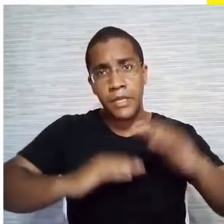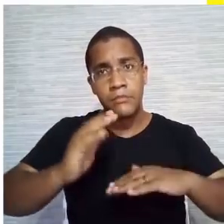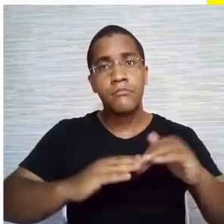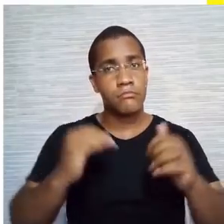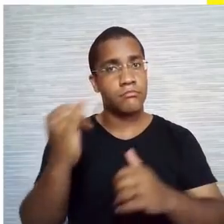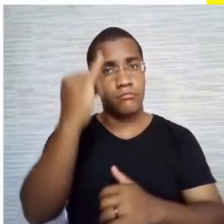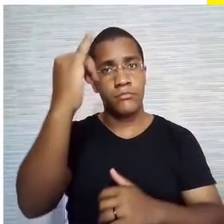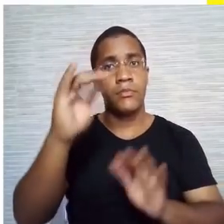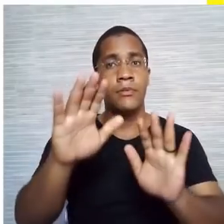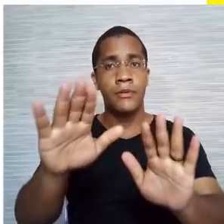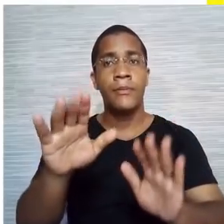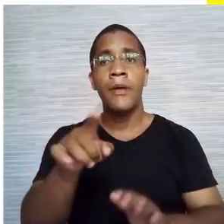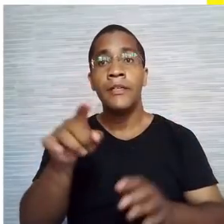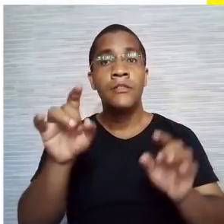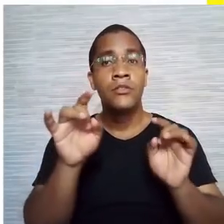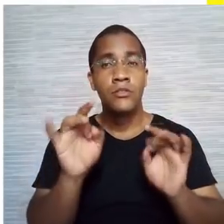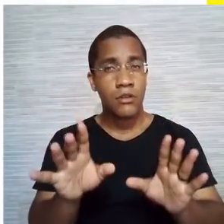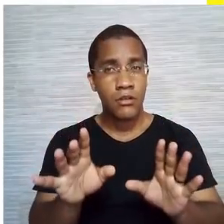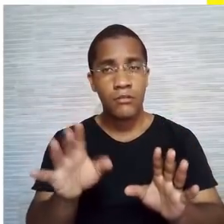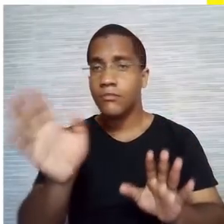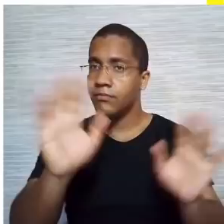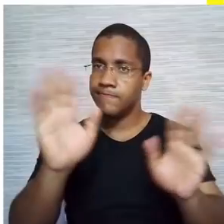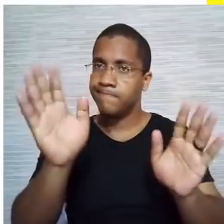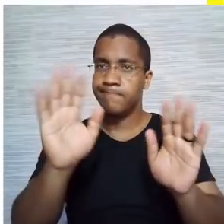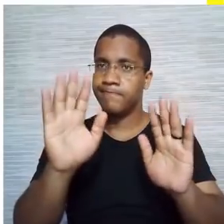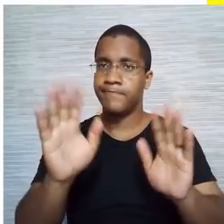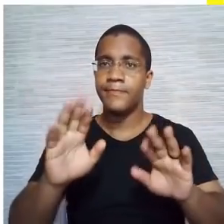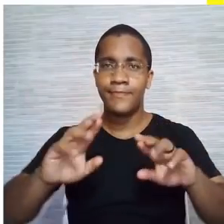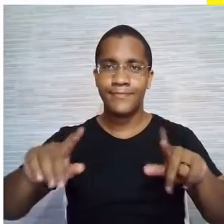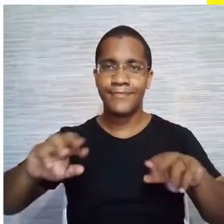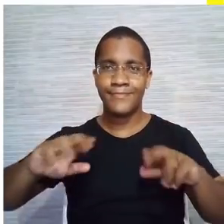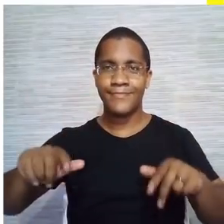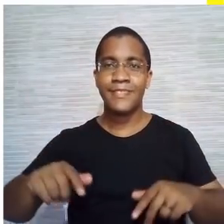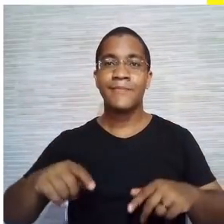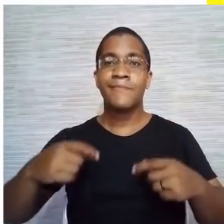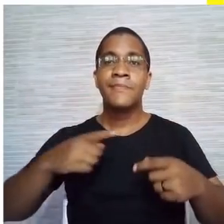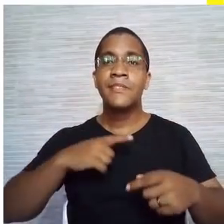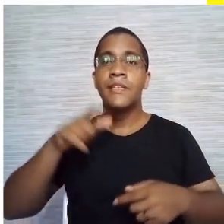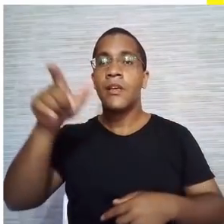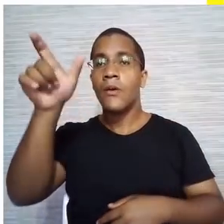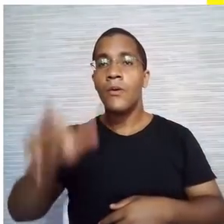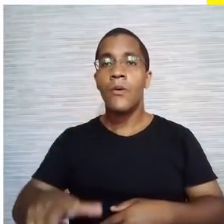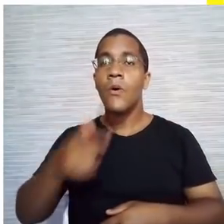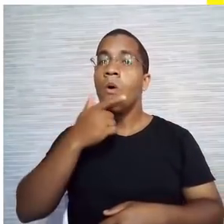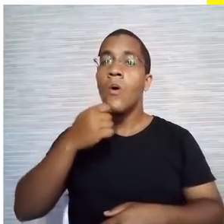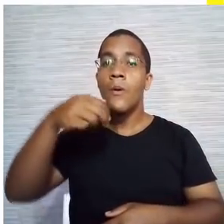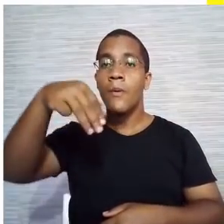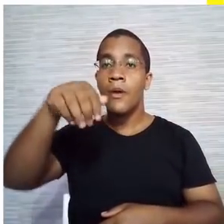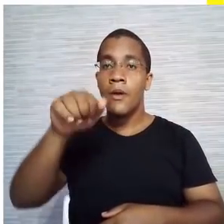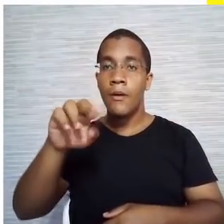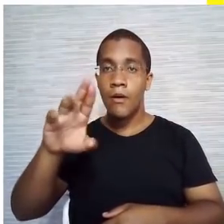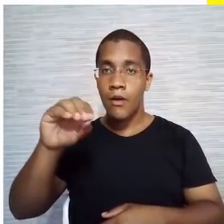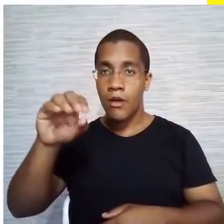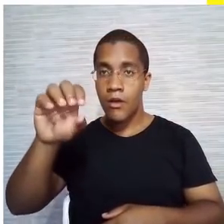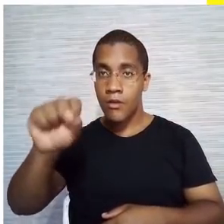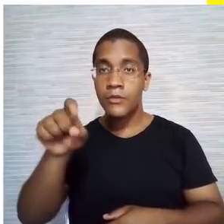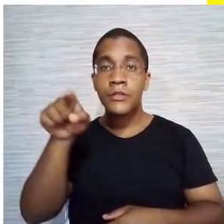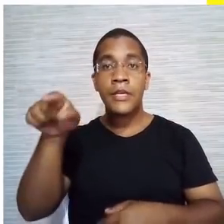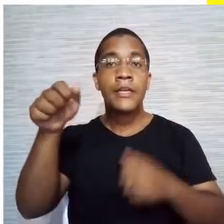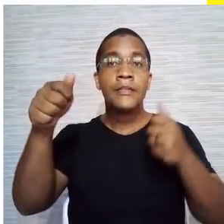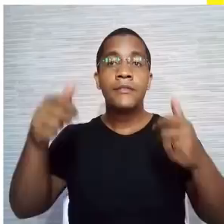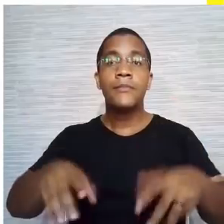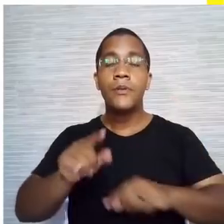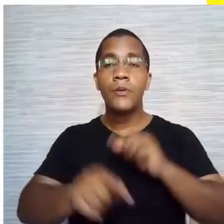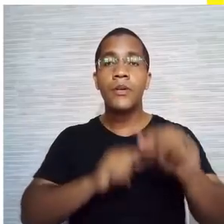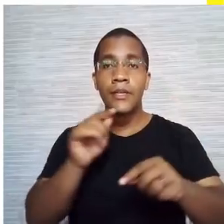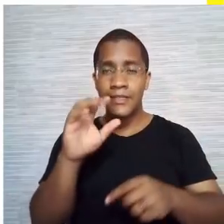elas que permitem a compreender os conceitos da área. Isso é um pensamento de Marcos Rosa. Essa questão é o seguinte: fazer ciência